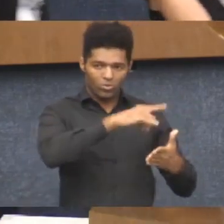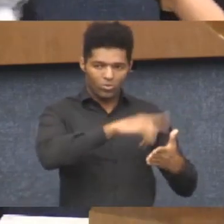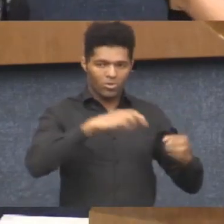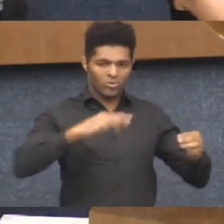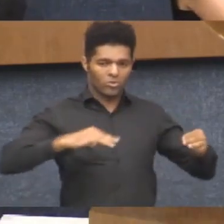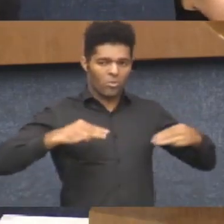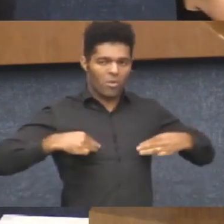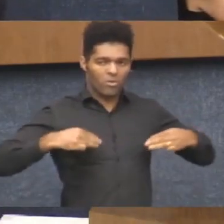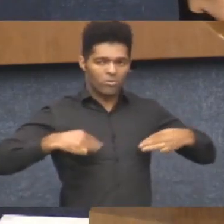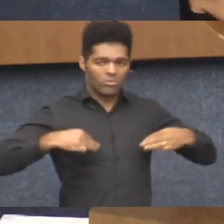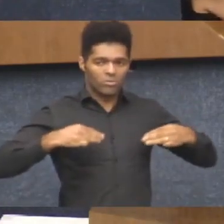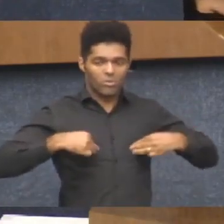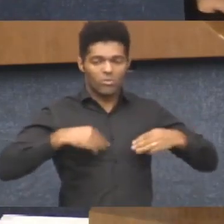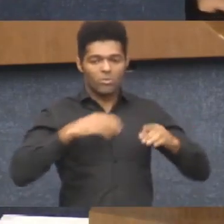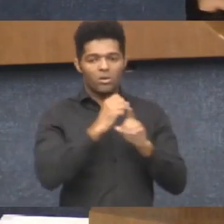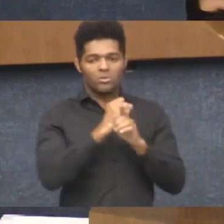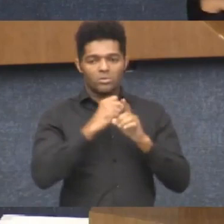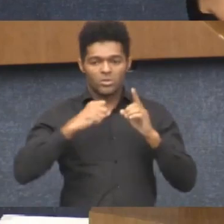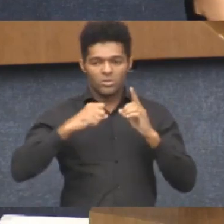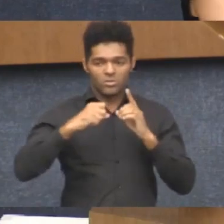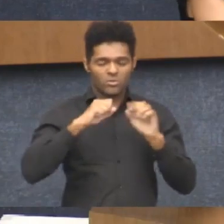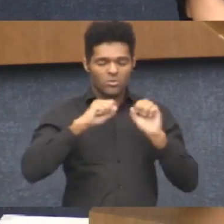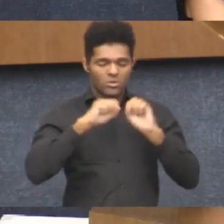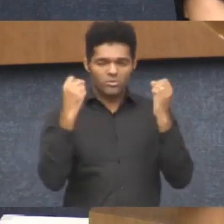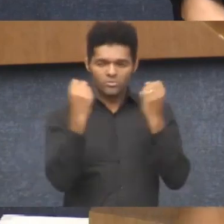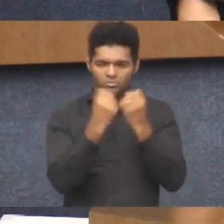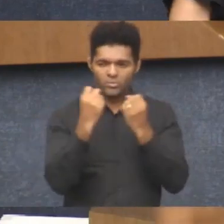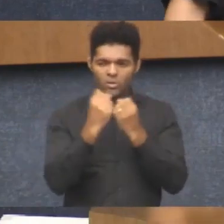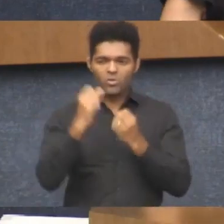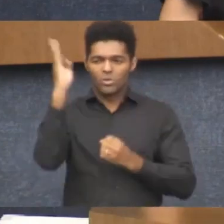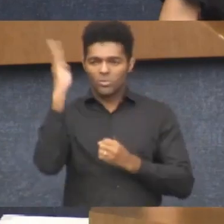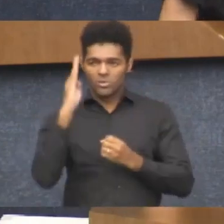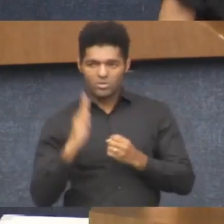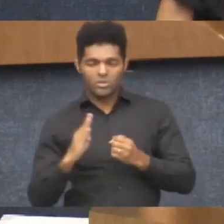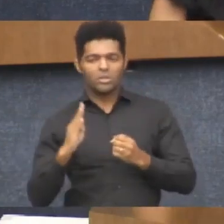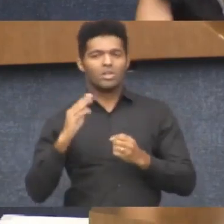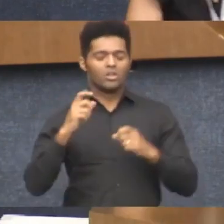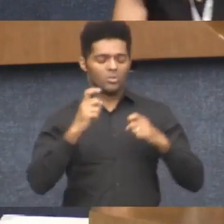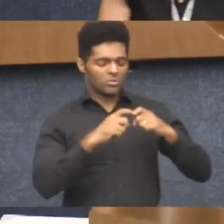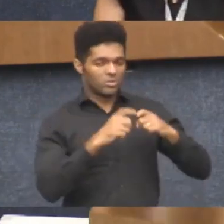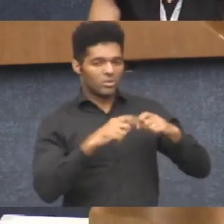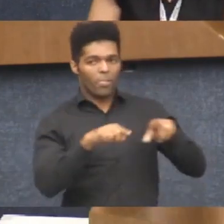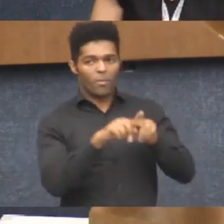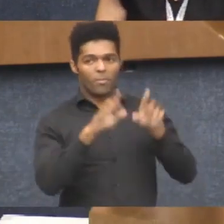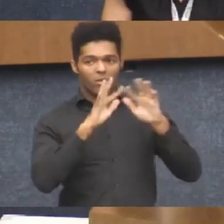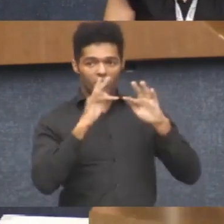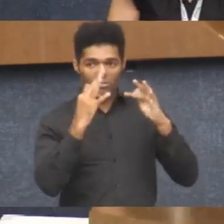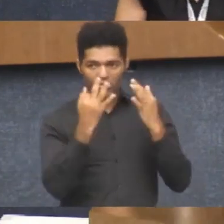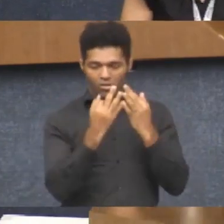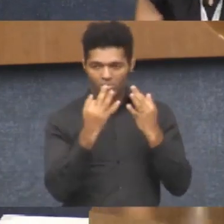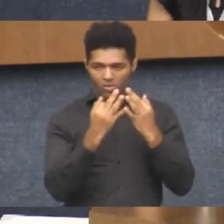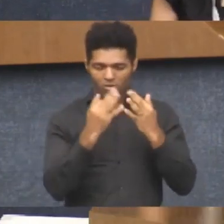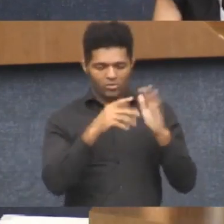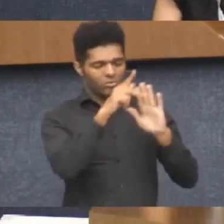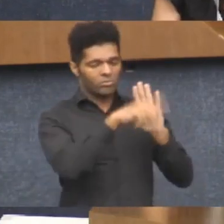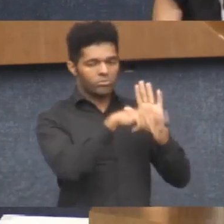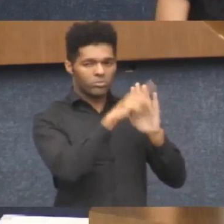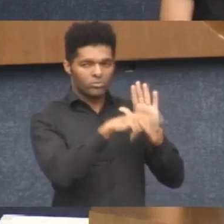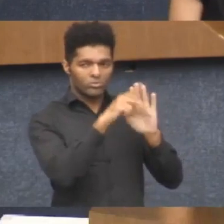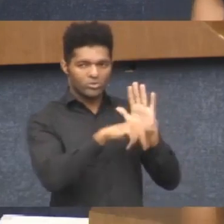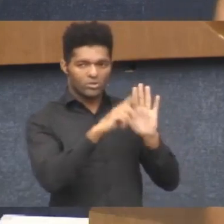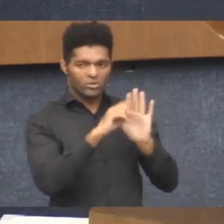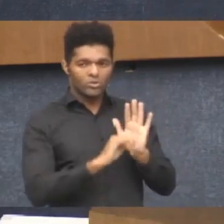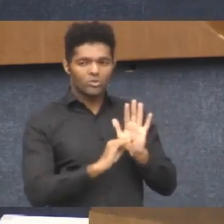de Honra ao Mérito à Sociedade Brasileira de Medicina de Família e Comunidade. O projeto de indicação é